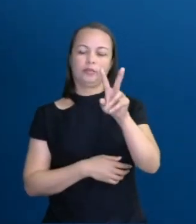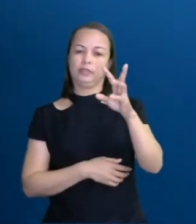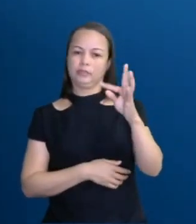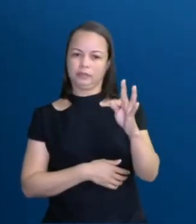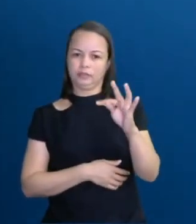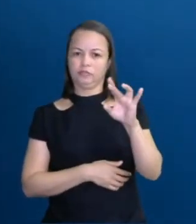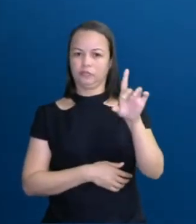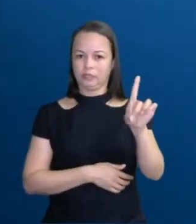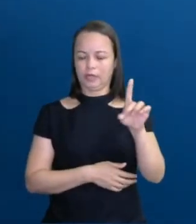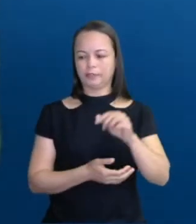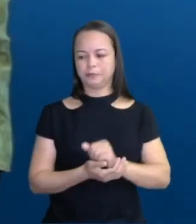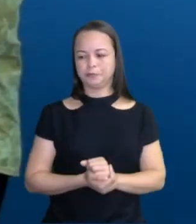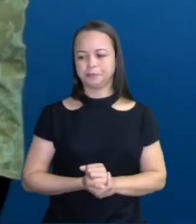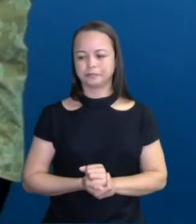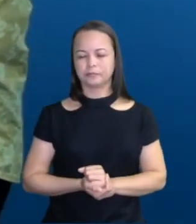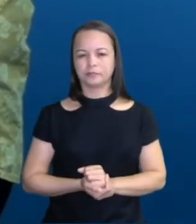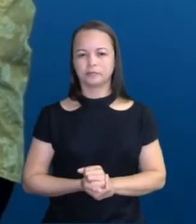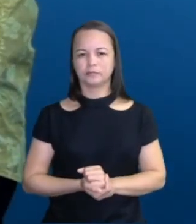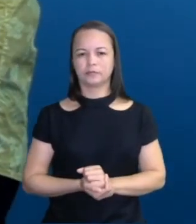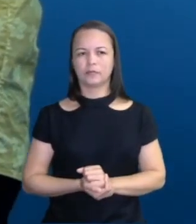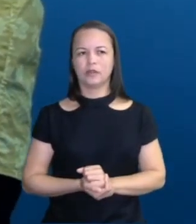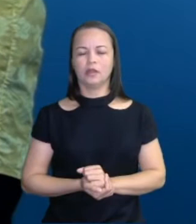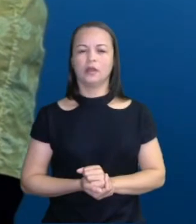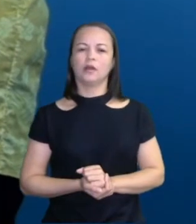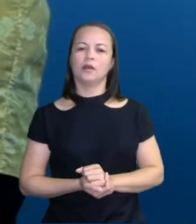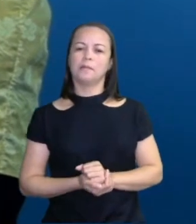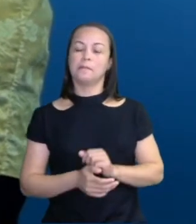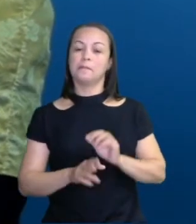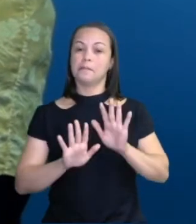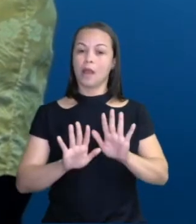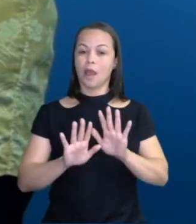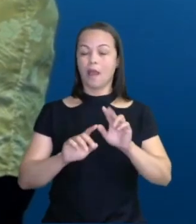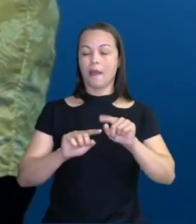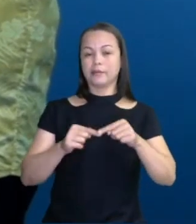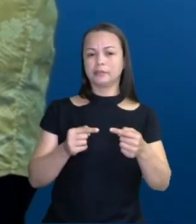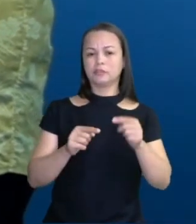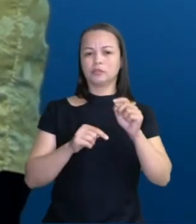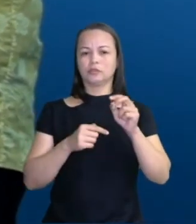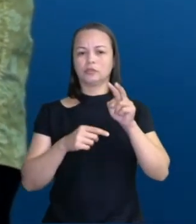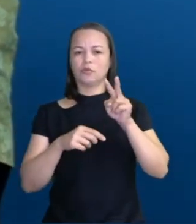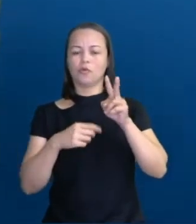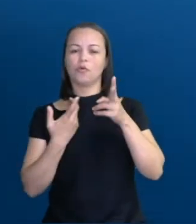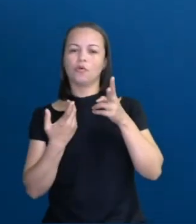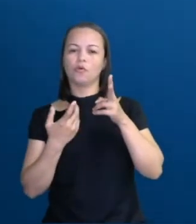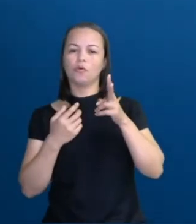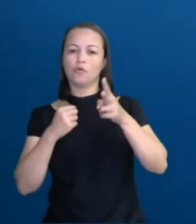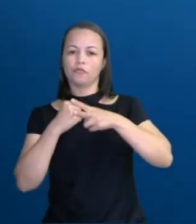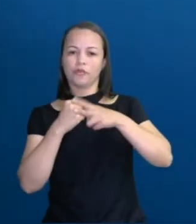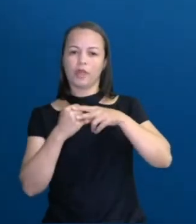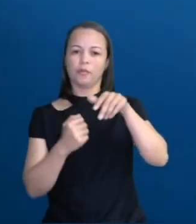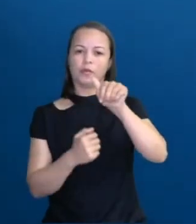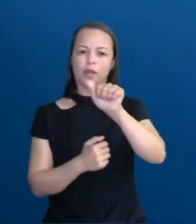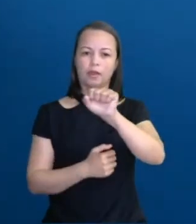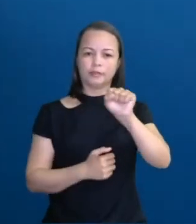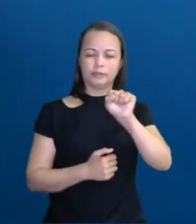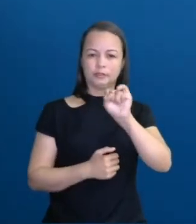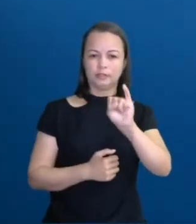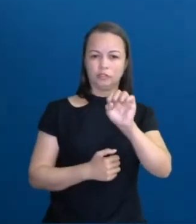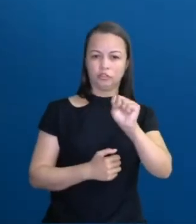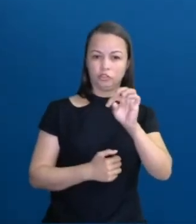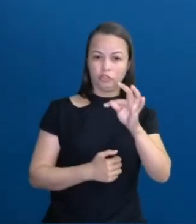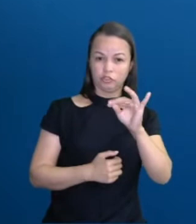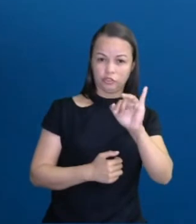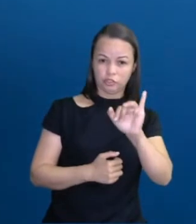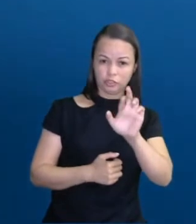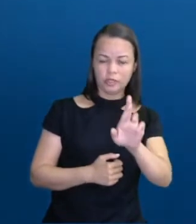porém o verbo o verbo assistir ele também tem outro sentido que é o sentido de você ver